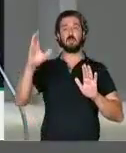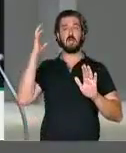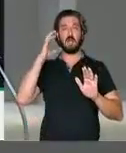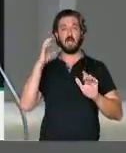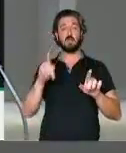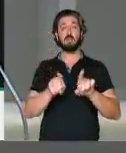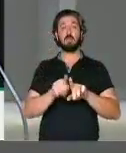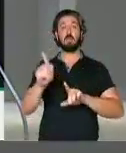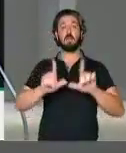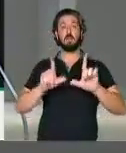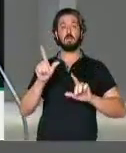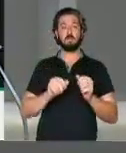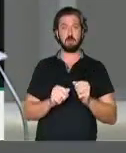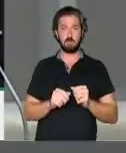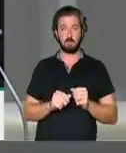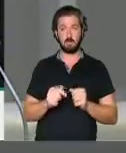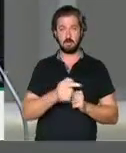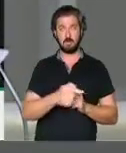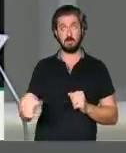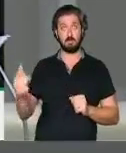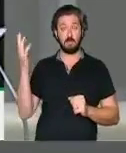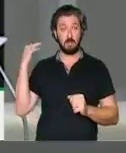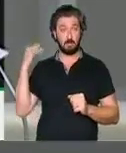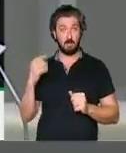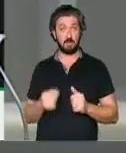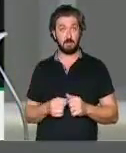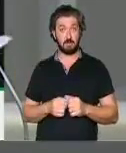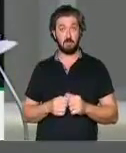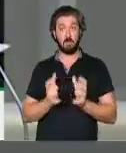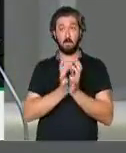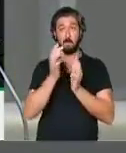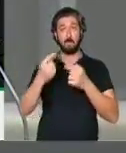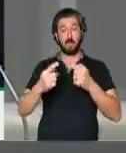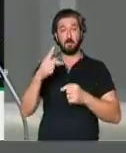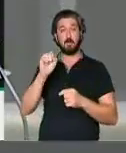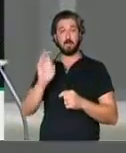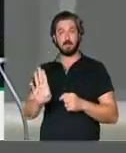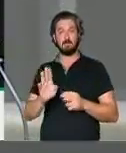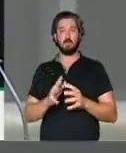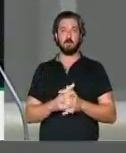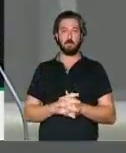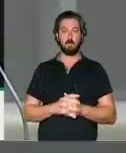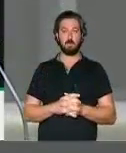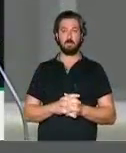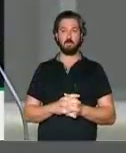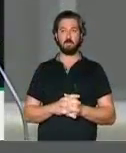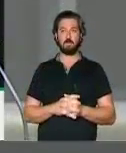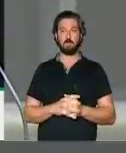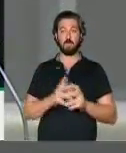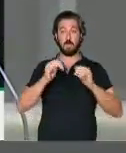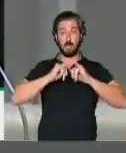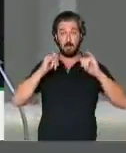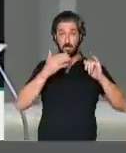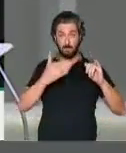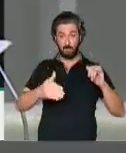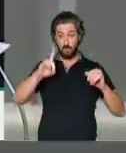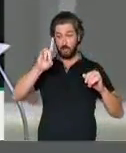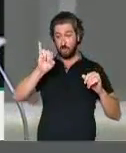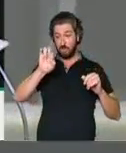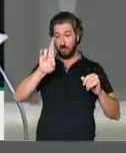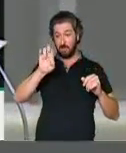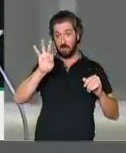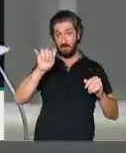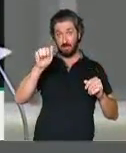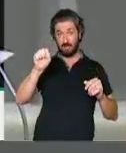Rádio e TV na semana passada, o Partido Socialista Brasileiro. A campanha pelas diretas